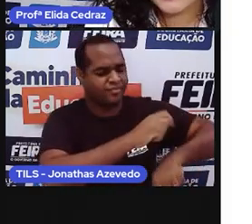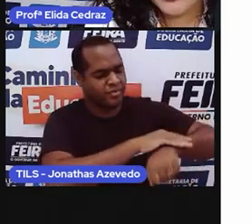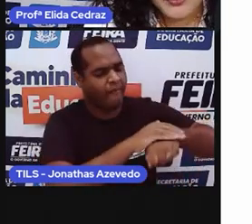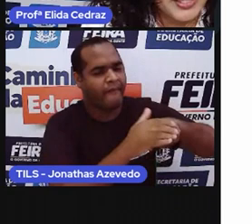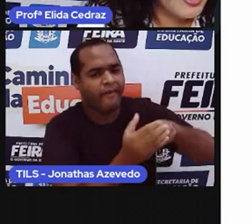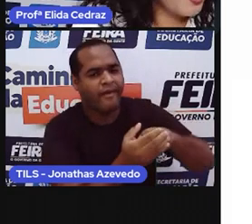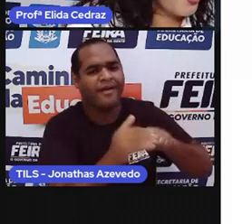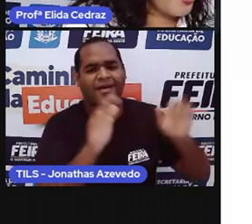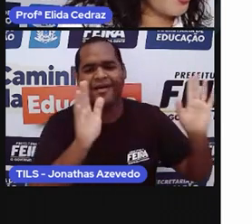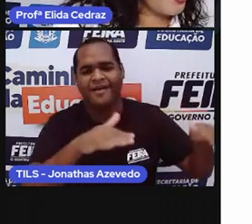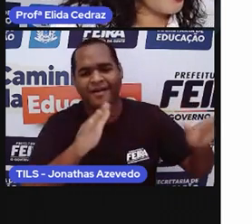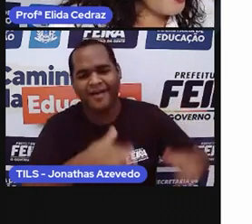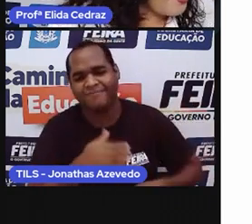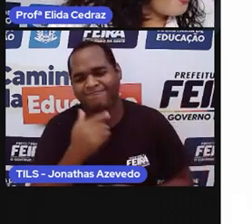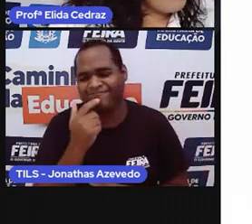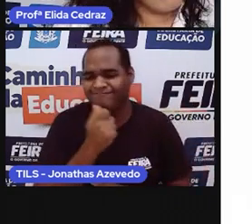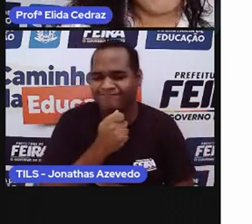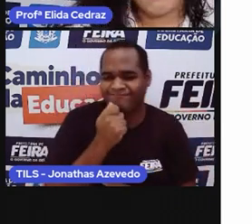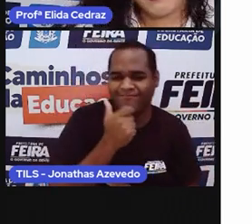barata, ela tem é cascadura.